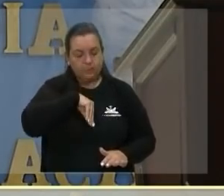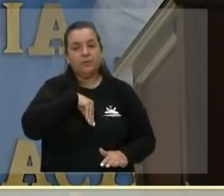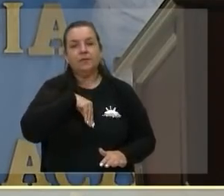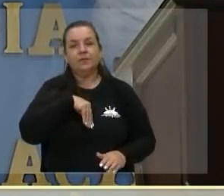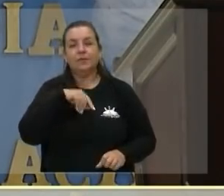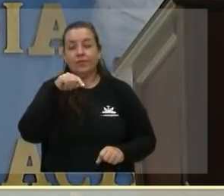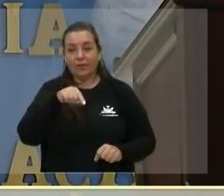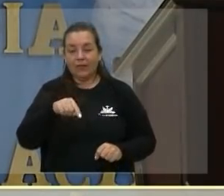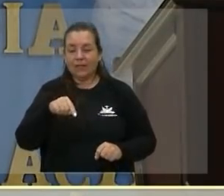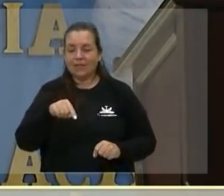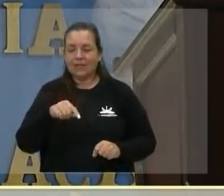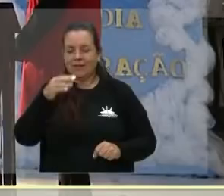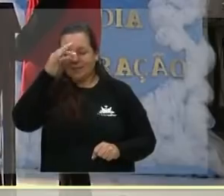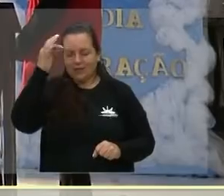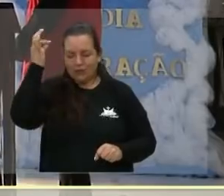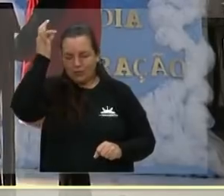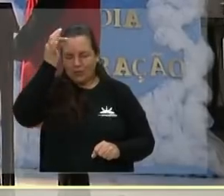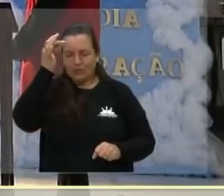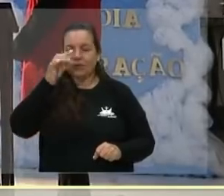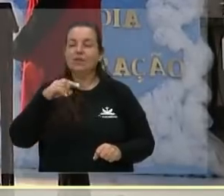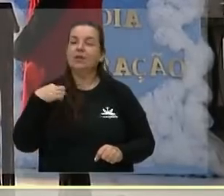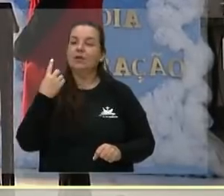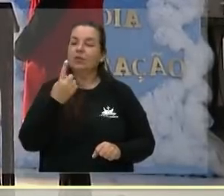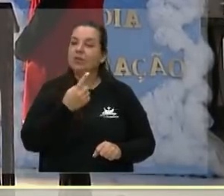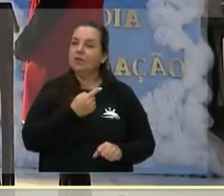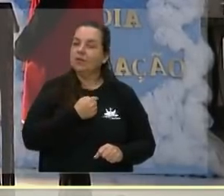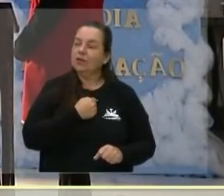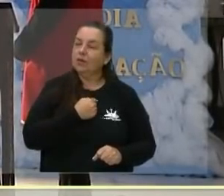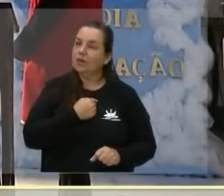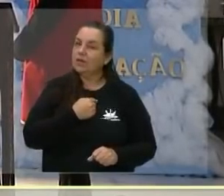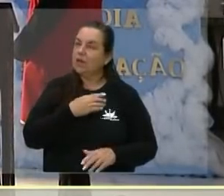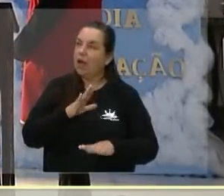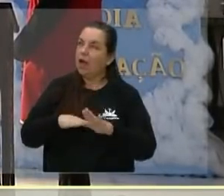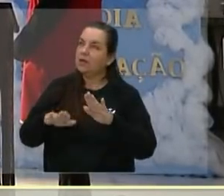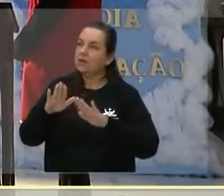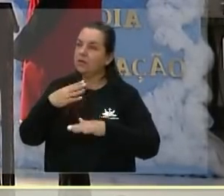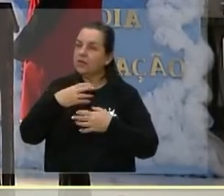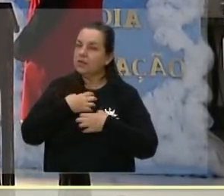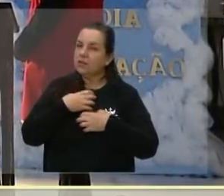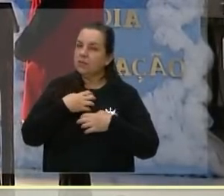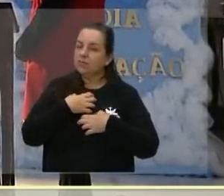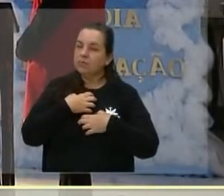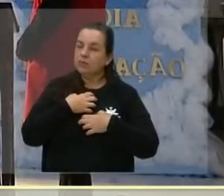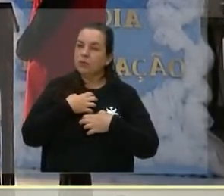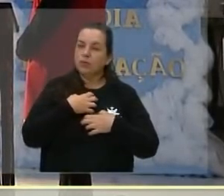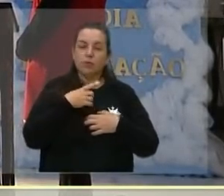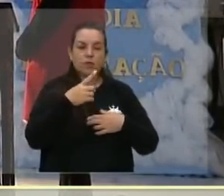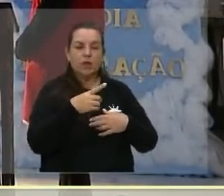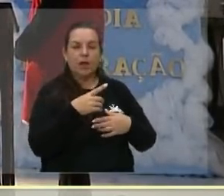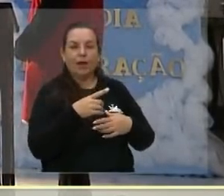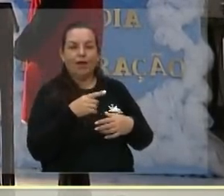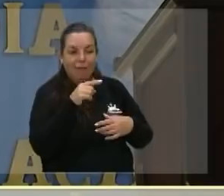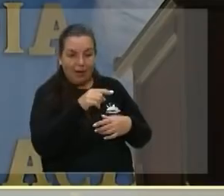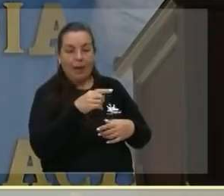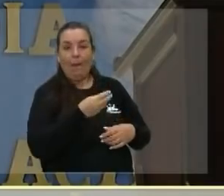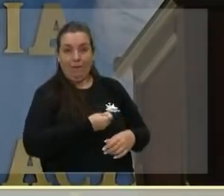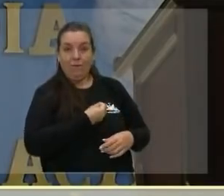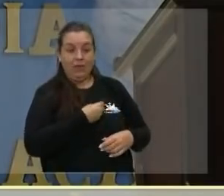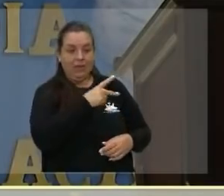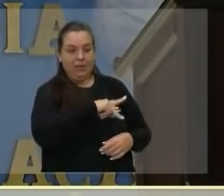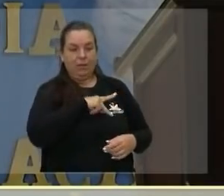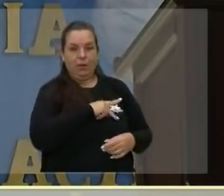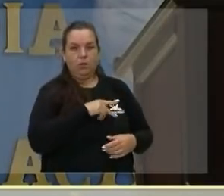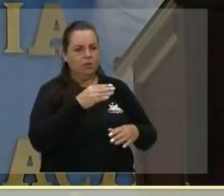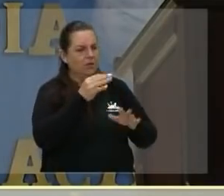esse espírito santo se a gente se se sente arrebatado pela vida de paulo eu me sinto arrebatado pela vida de